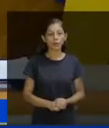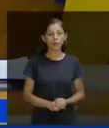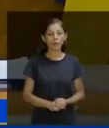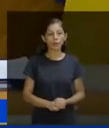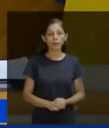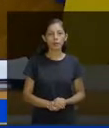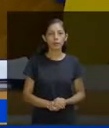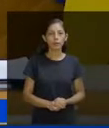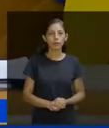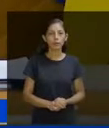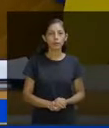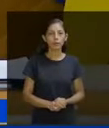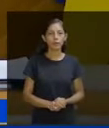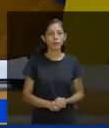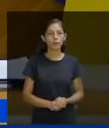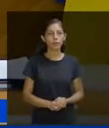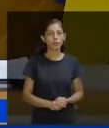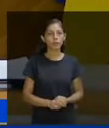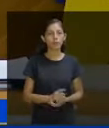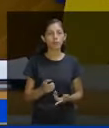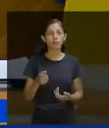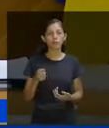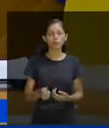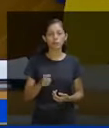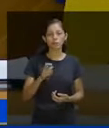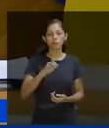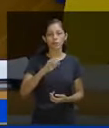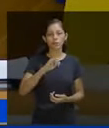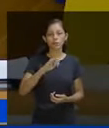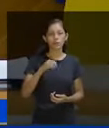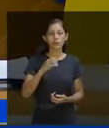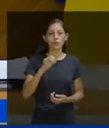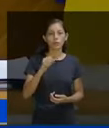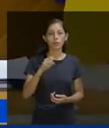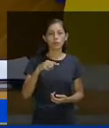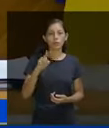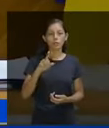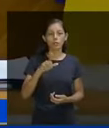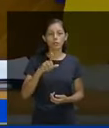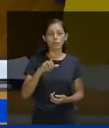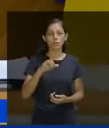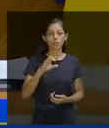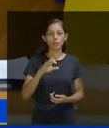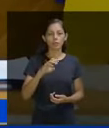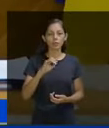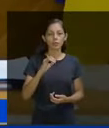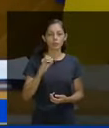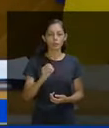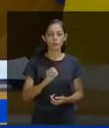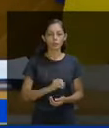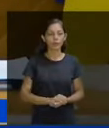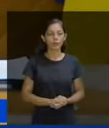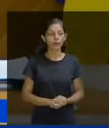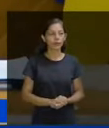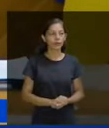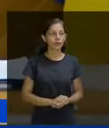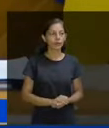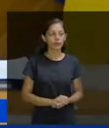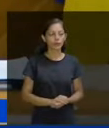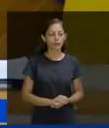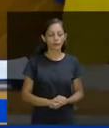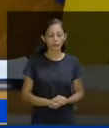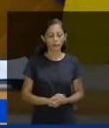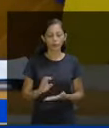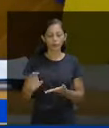certamente iria atuar nesse, salvo engano, não sei. Mas o outro que será também de retirada de pauta é o embargo de declaração na prestação de contas